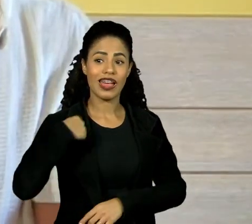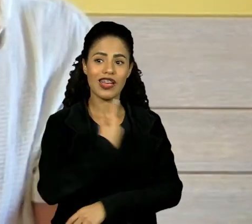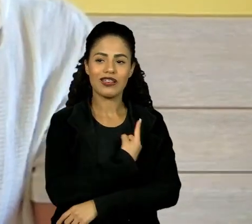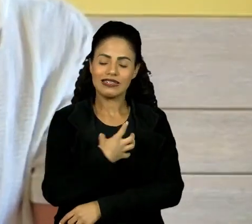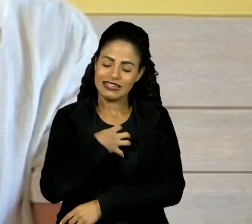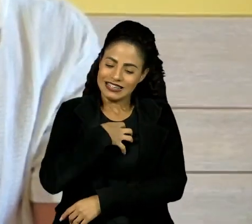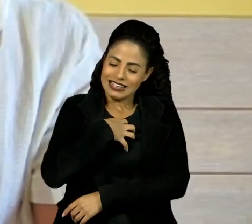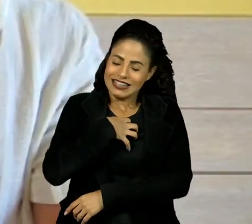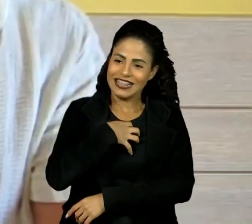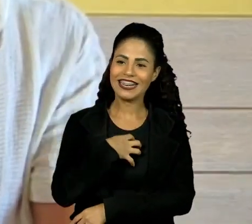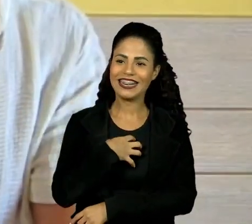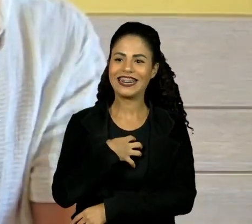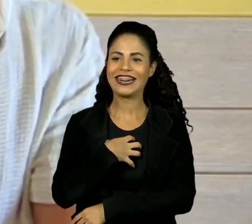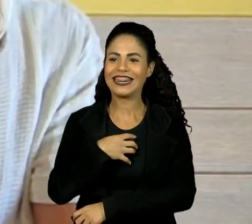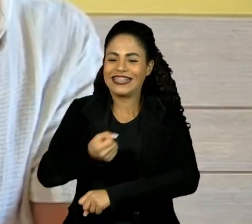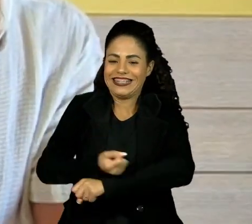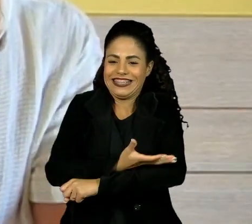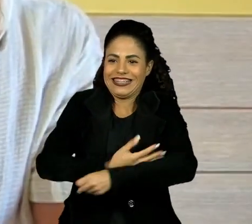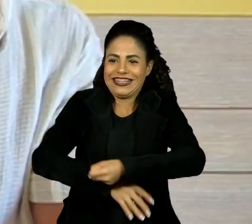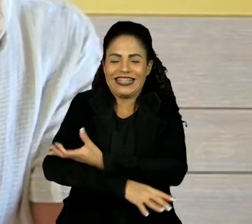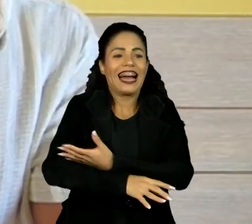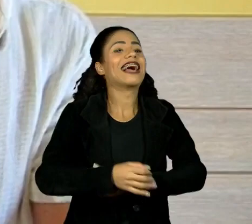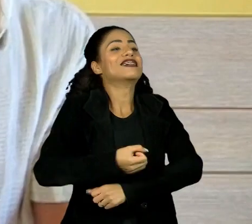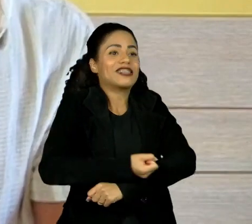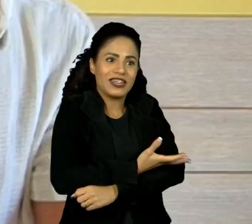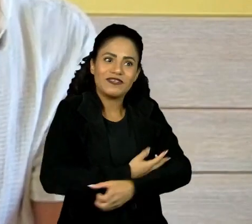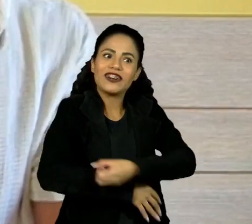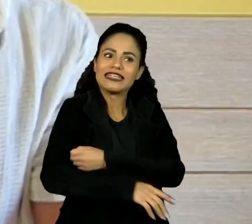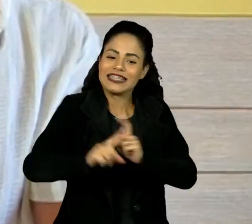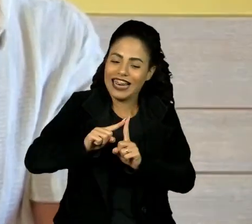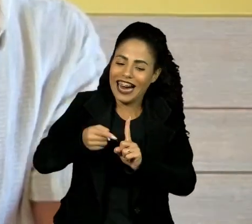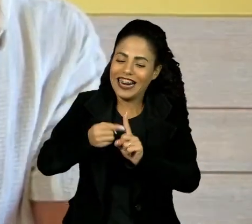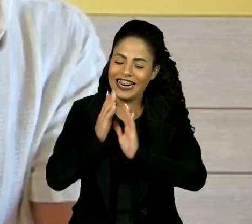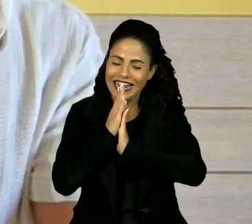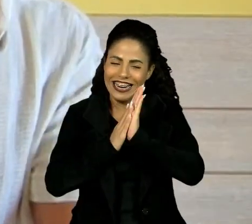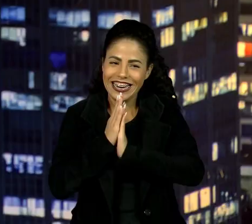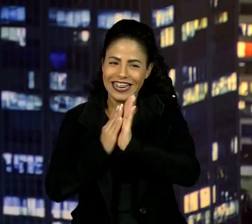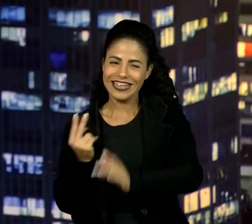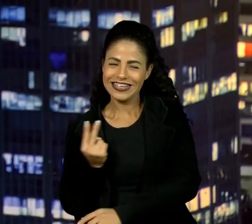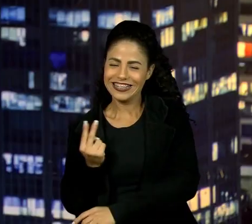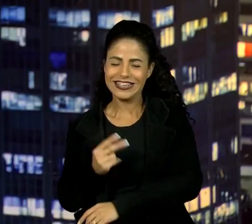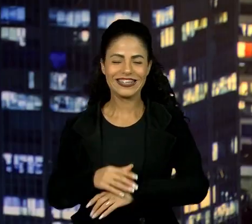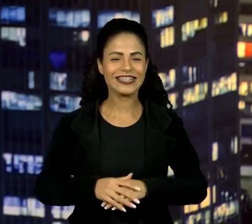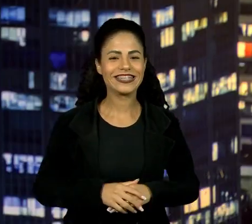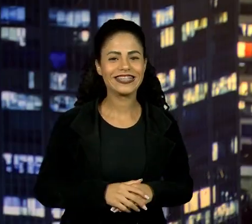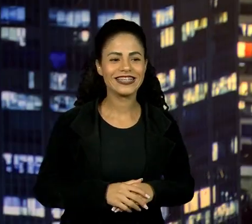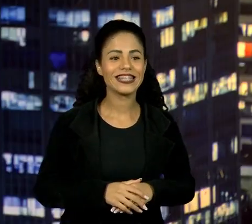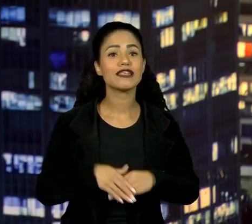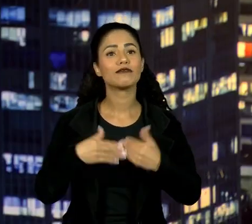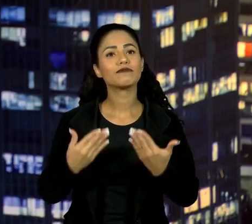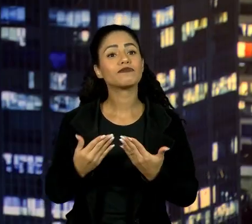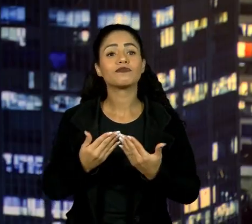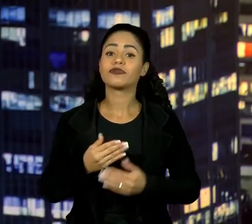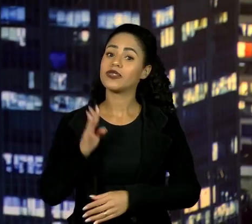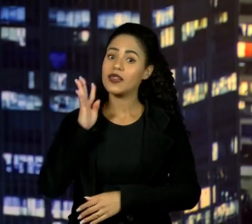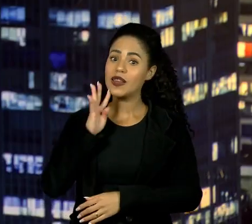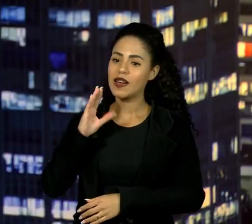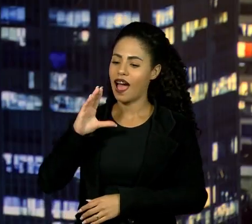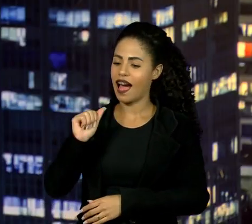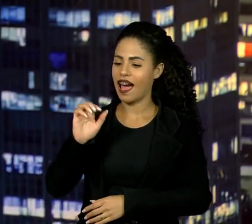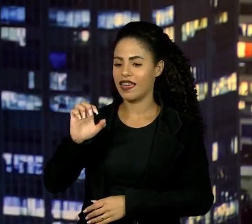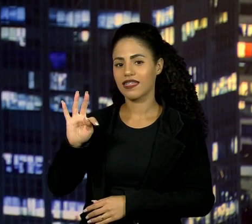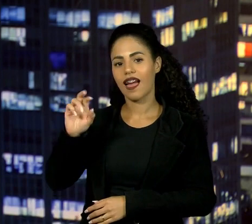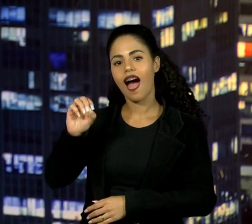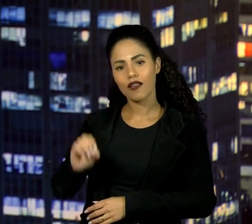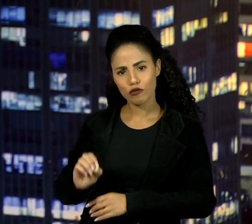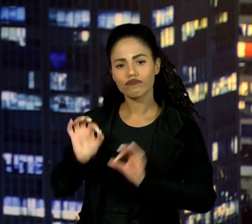bem respaldado, né? São as emoções da gravidez, né? Da gestação. E que o Caetano chegue com muita saúde, né? Que é o que é